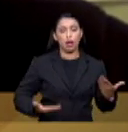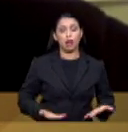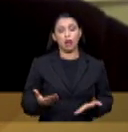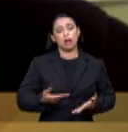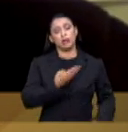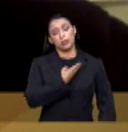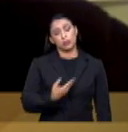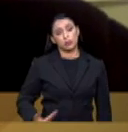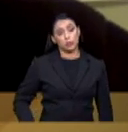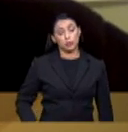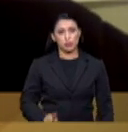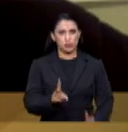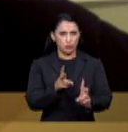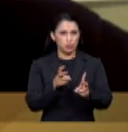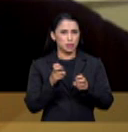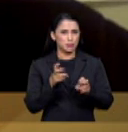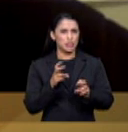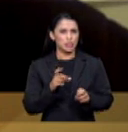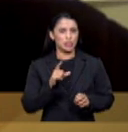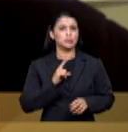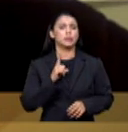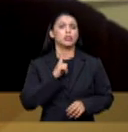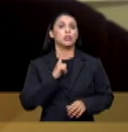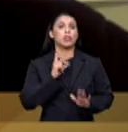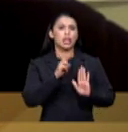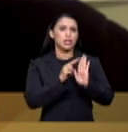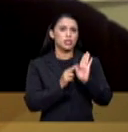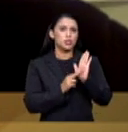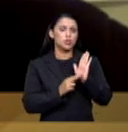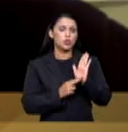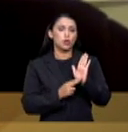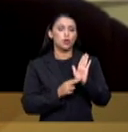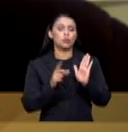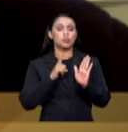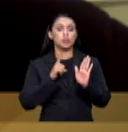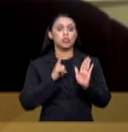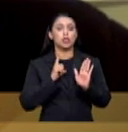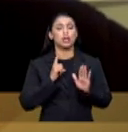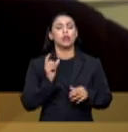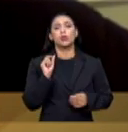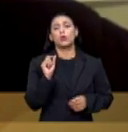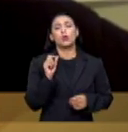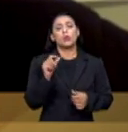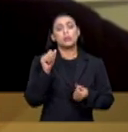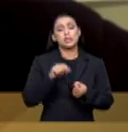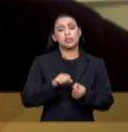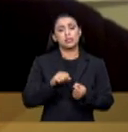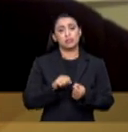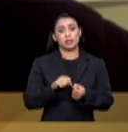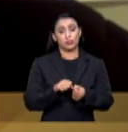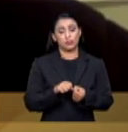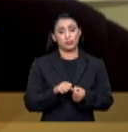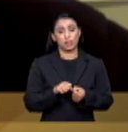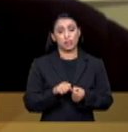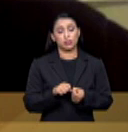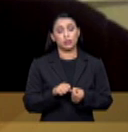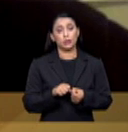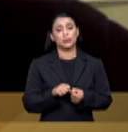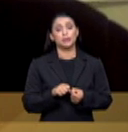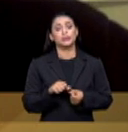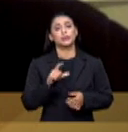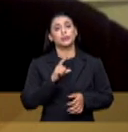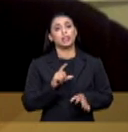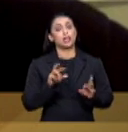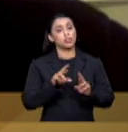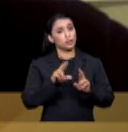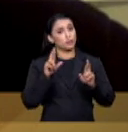quadro, Excelência, se percebe que a instrução normativa atacada, orientação de procedimento apenas, em nada desafia a redação